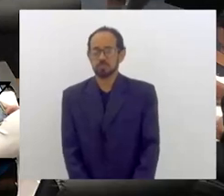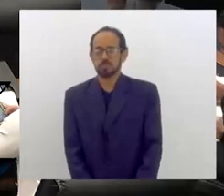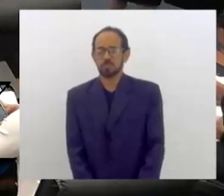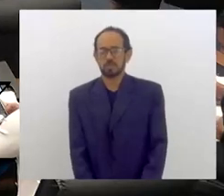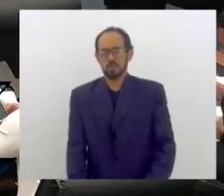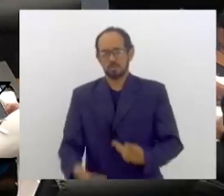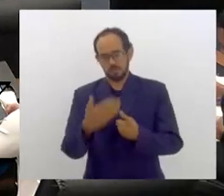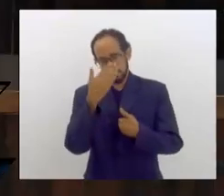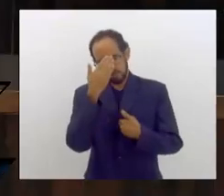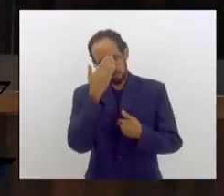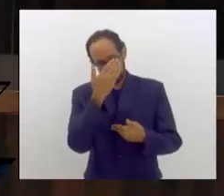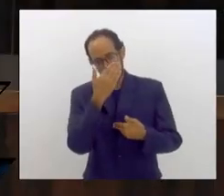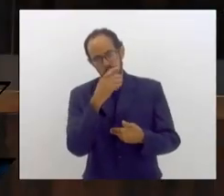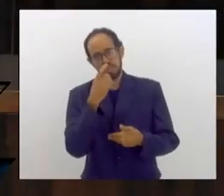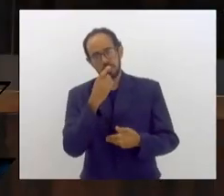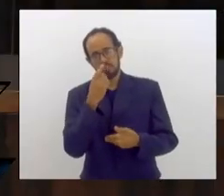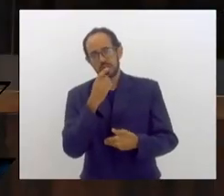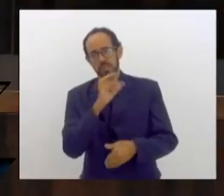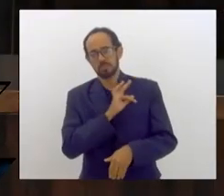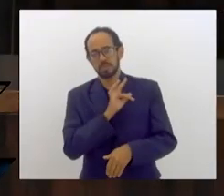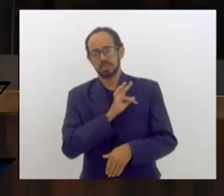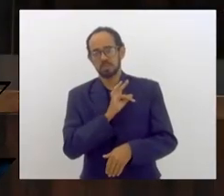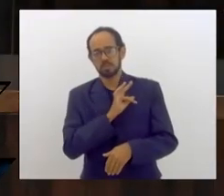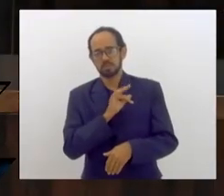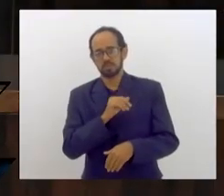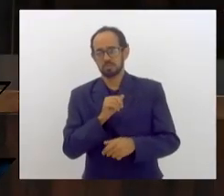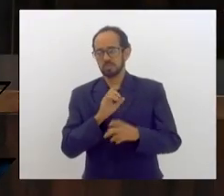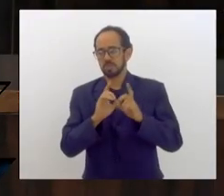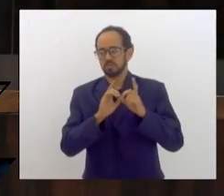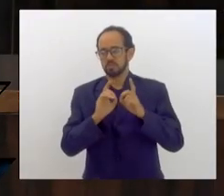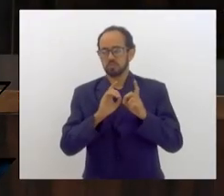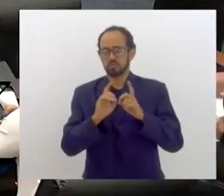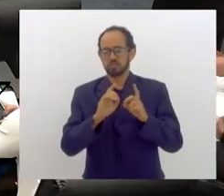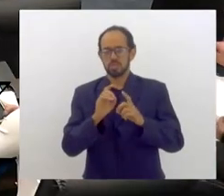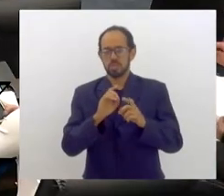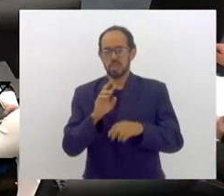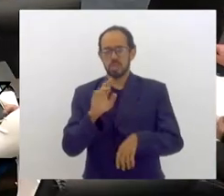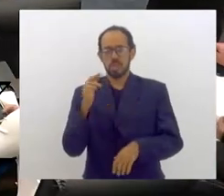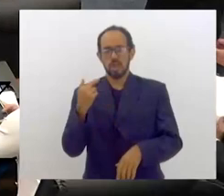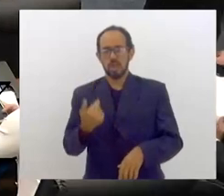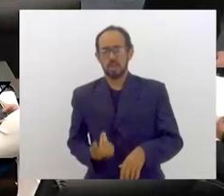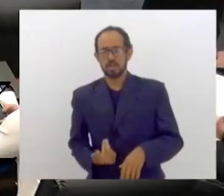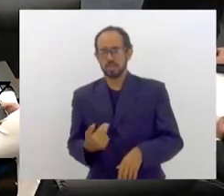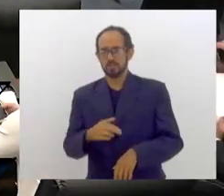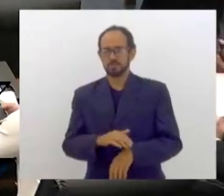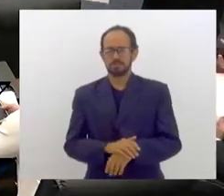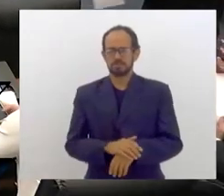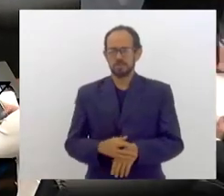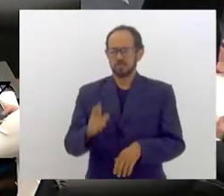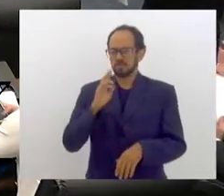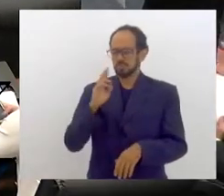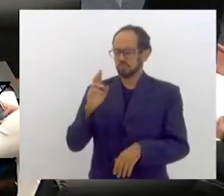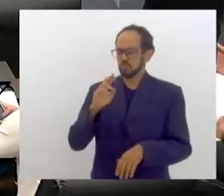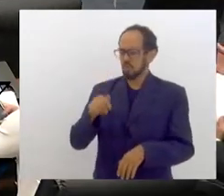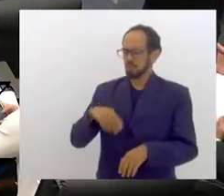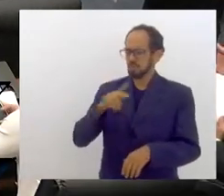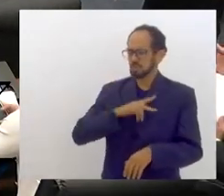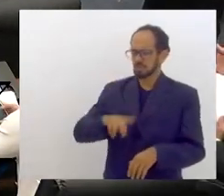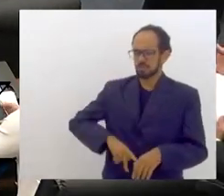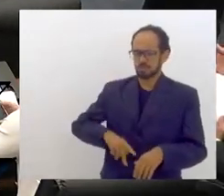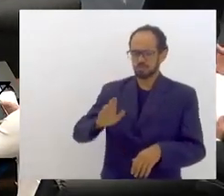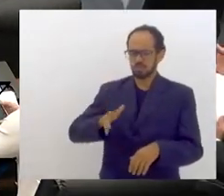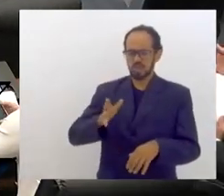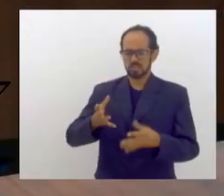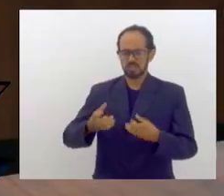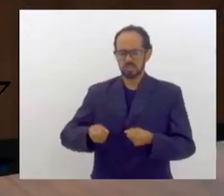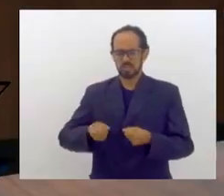Obrigada, deputada Marta Rocha. E para discutir, Renata Souza. Senhor presidente, já acolhendo aí a